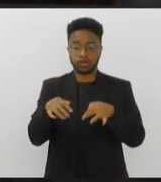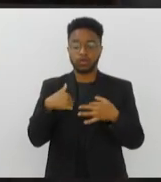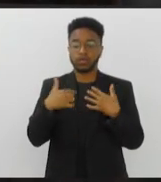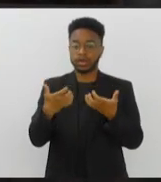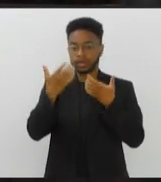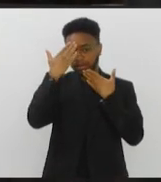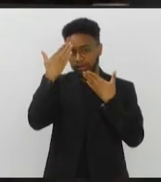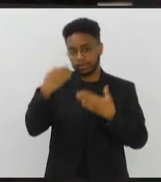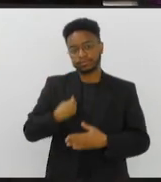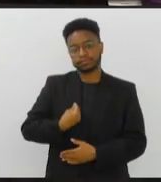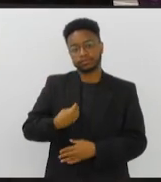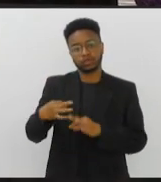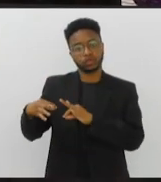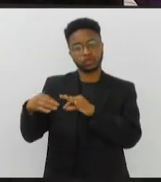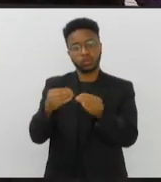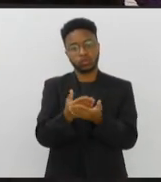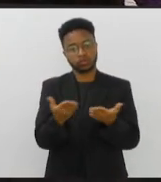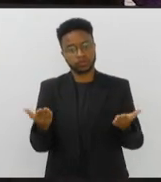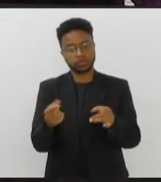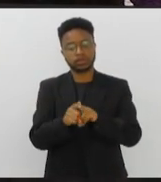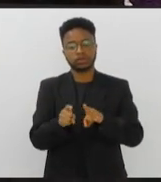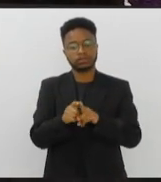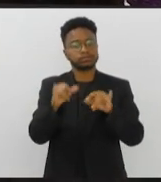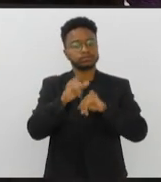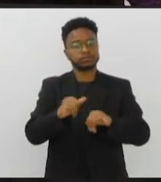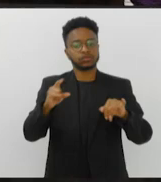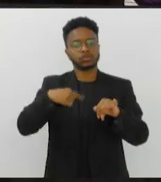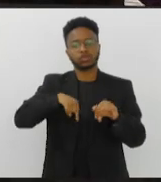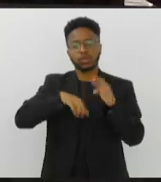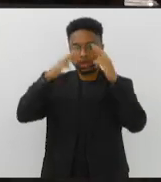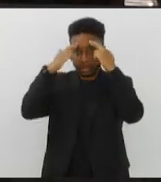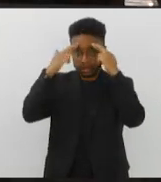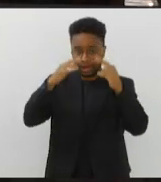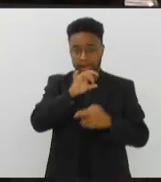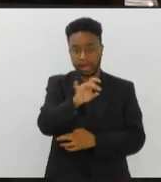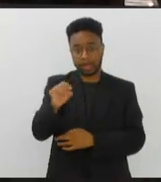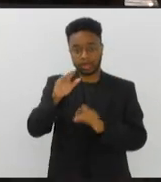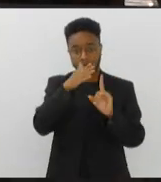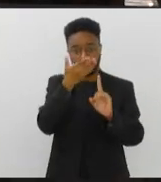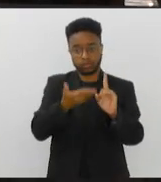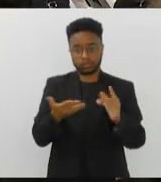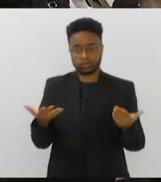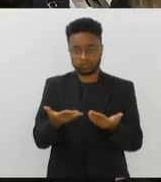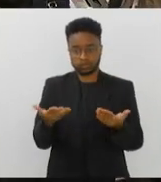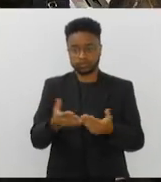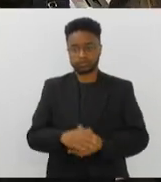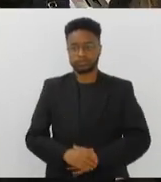agradecer a presença de todos e reiterar o nosso respeito aos homenageados.